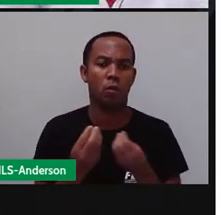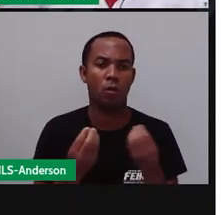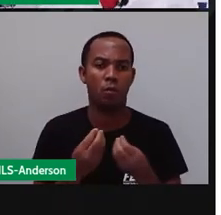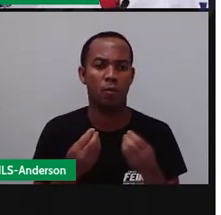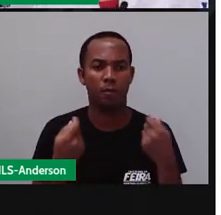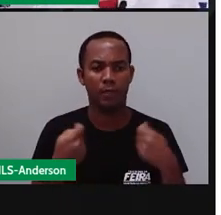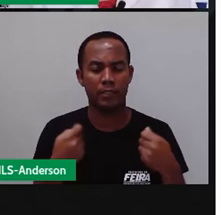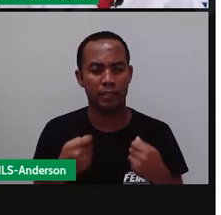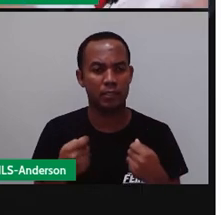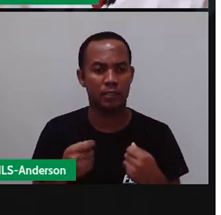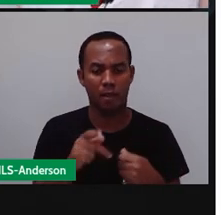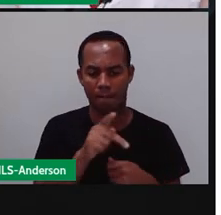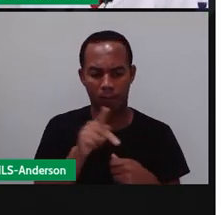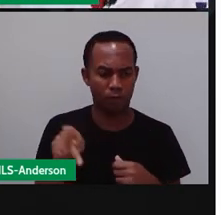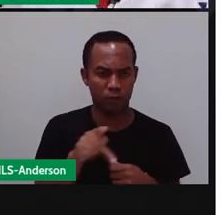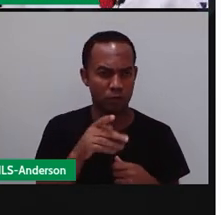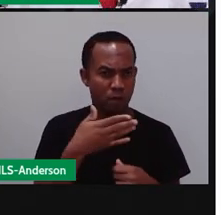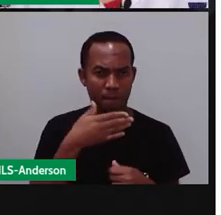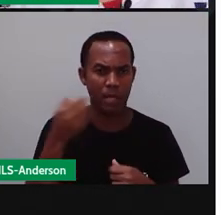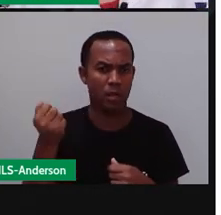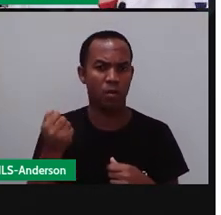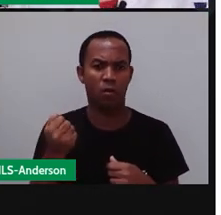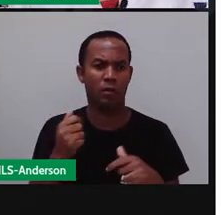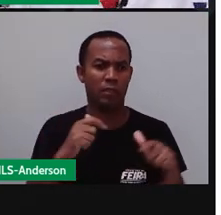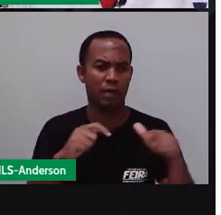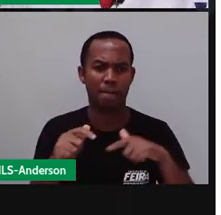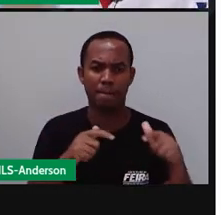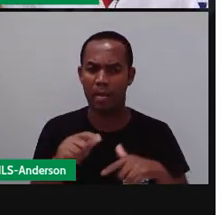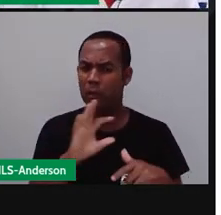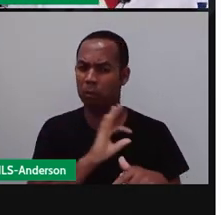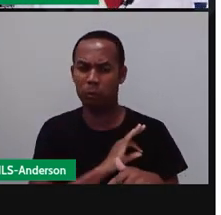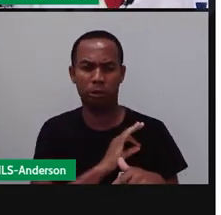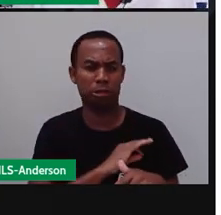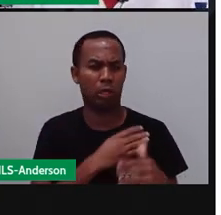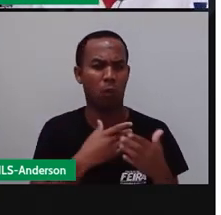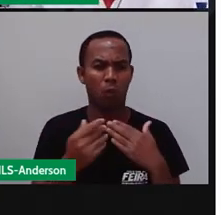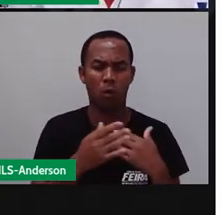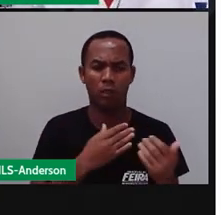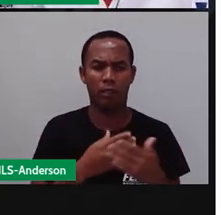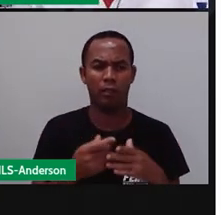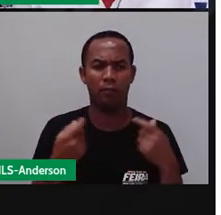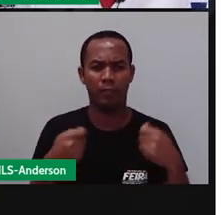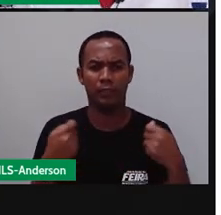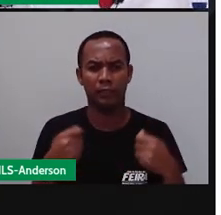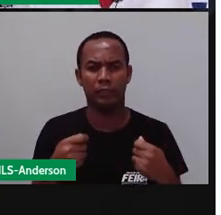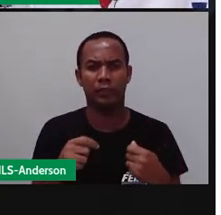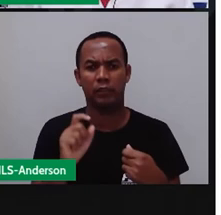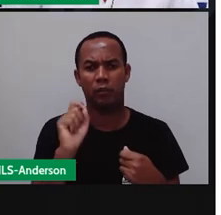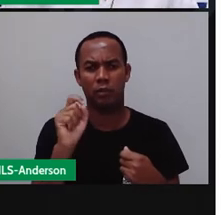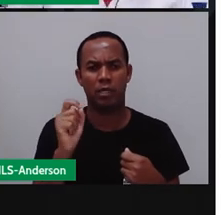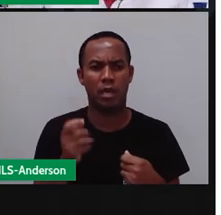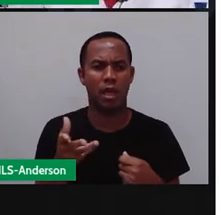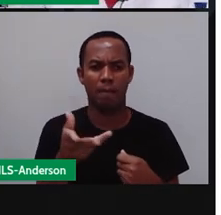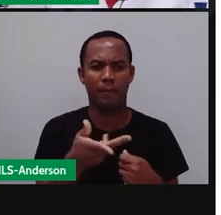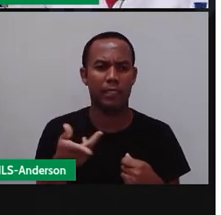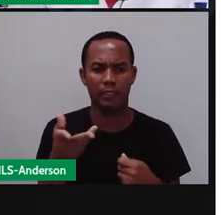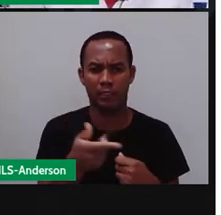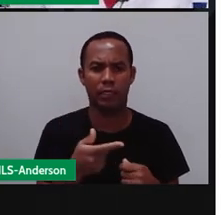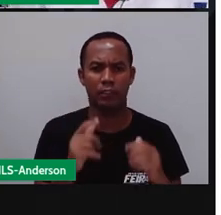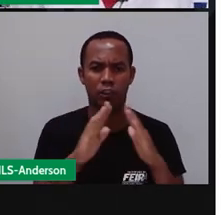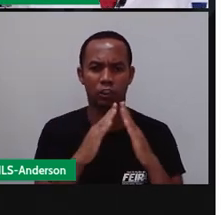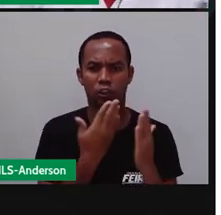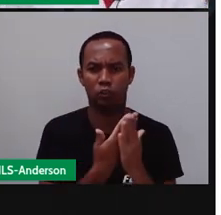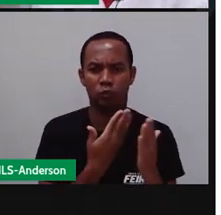o melhor professor, o melhor bombeiro e o melhor policial. E isso que vai te garantir é justamente o quê? O estudar,